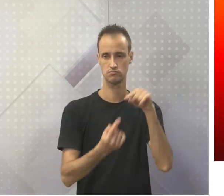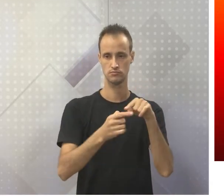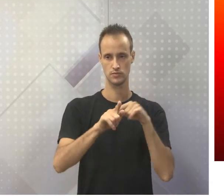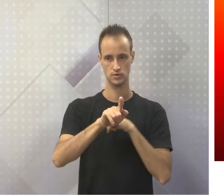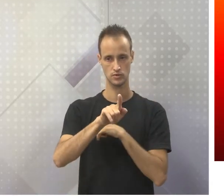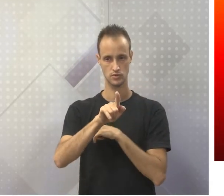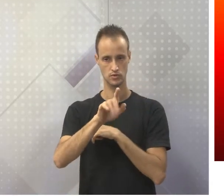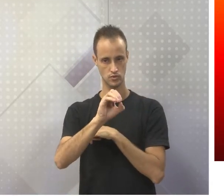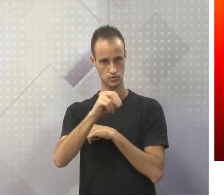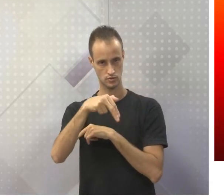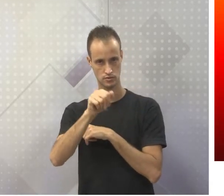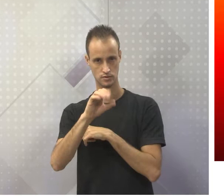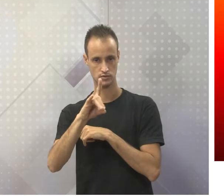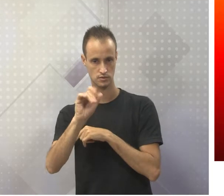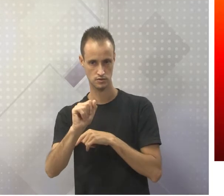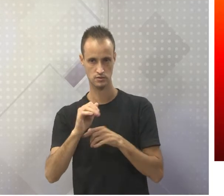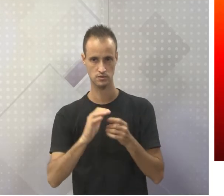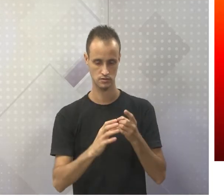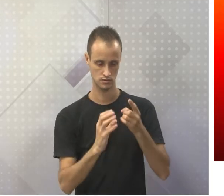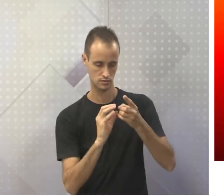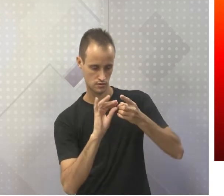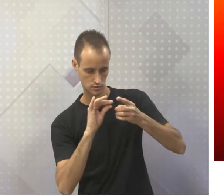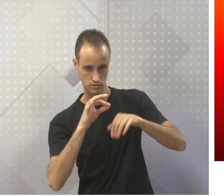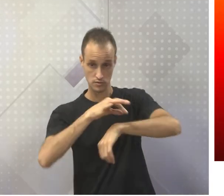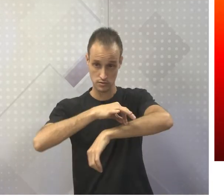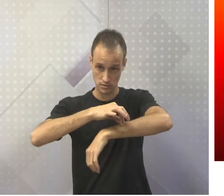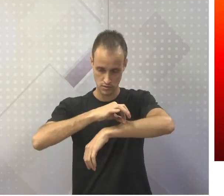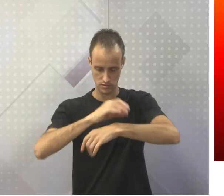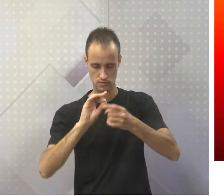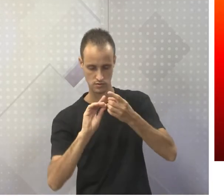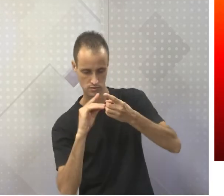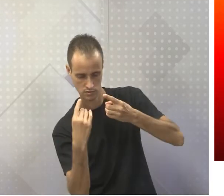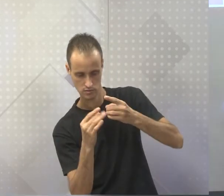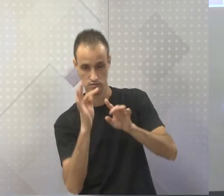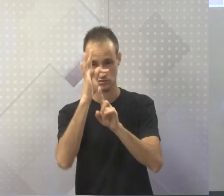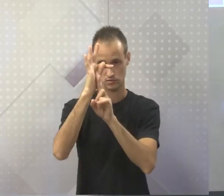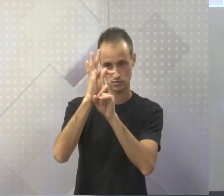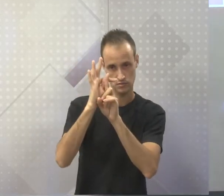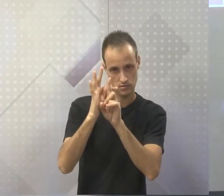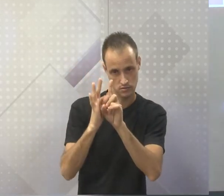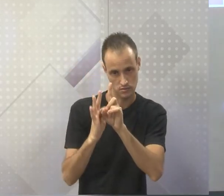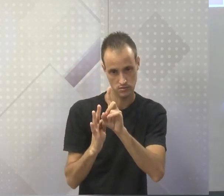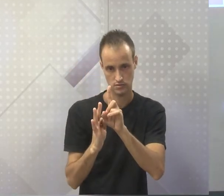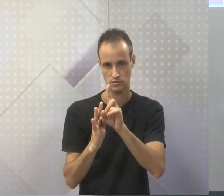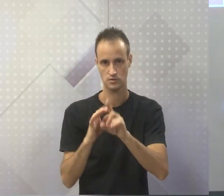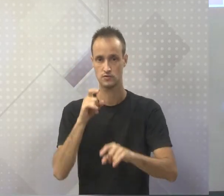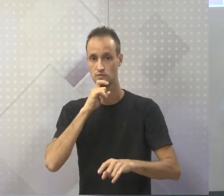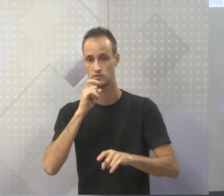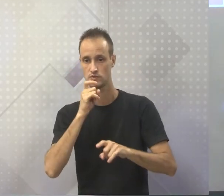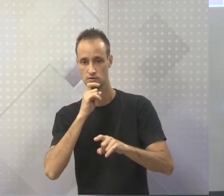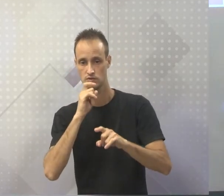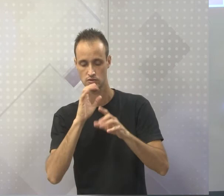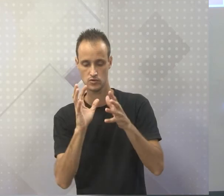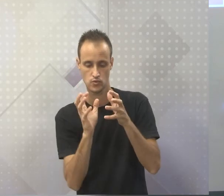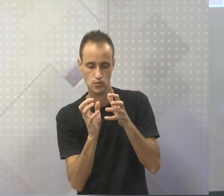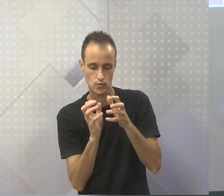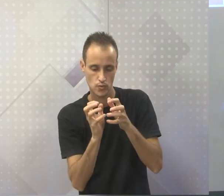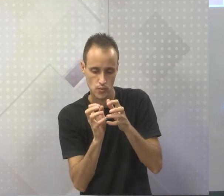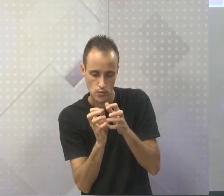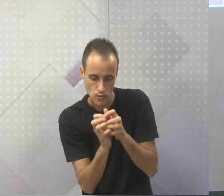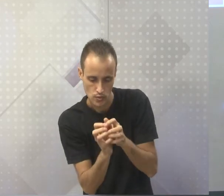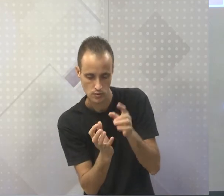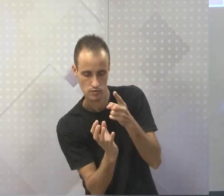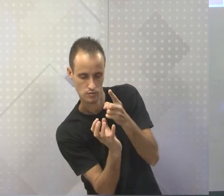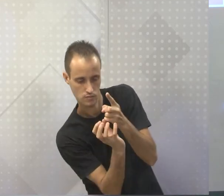uma pelezinha que fica externa para baixar a temperatura. Quando está frio, a